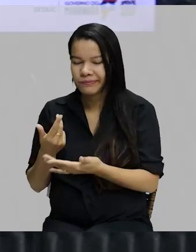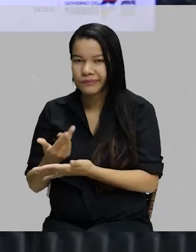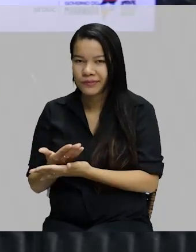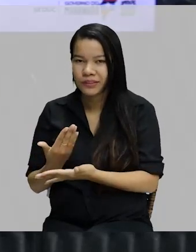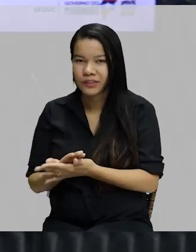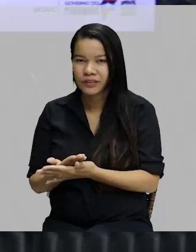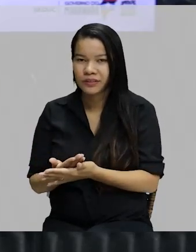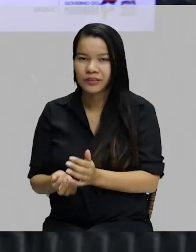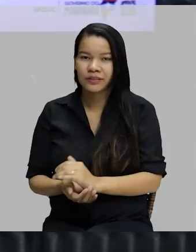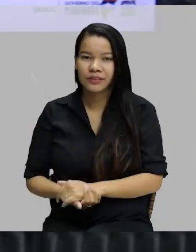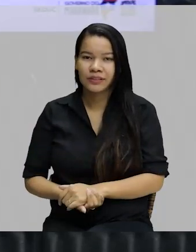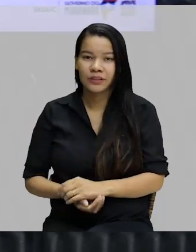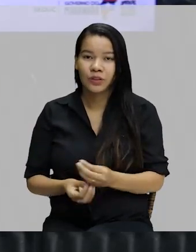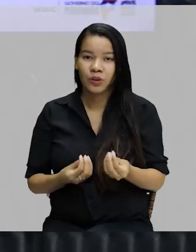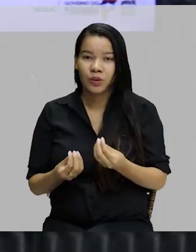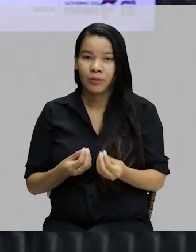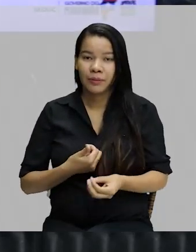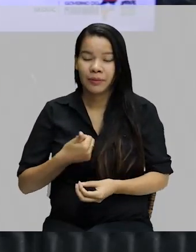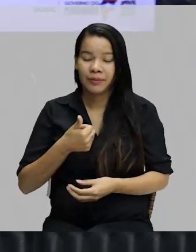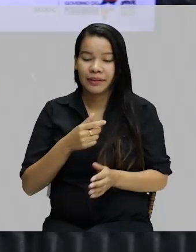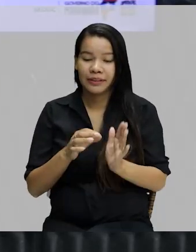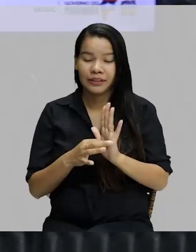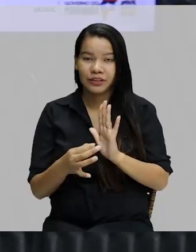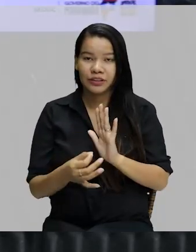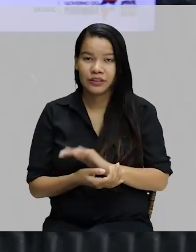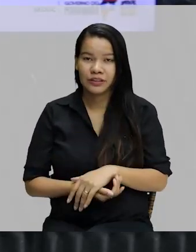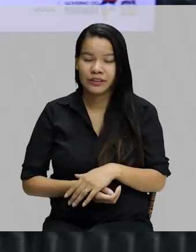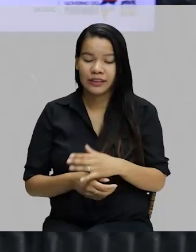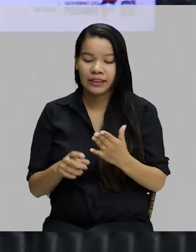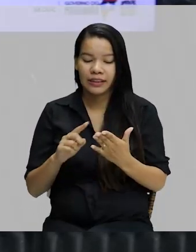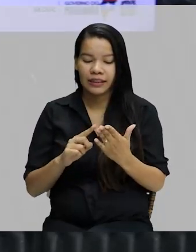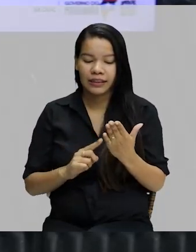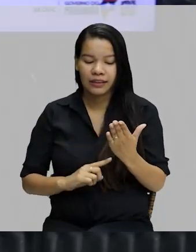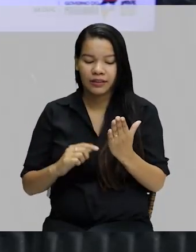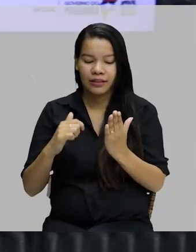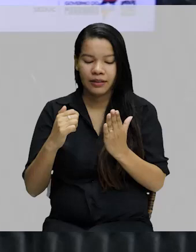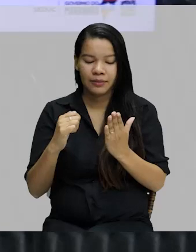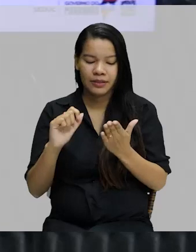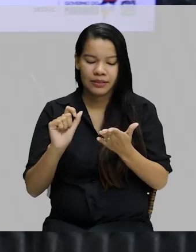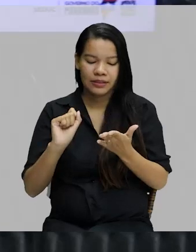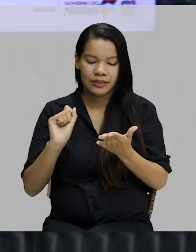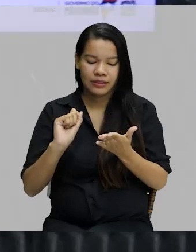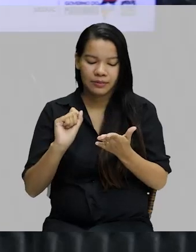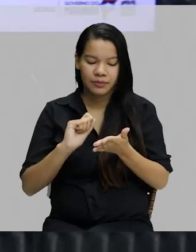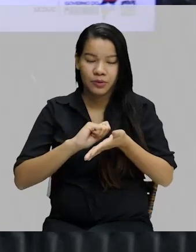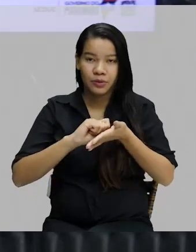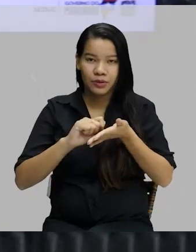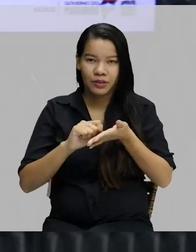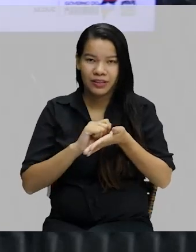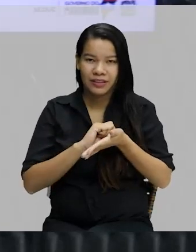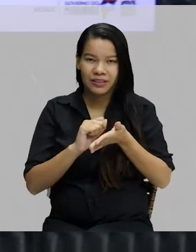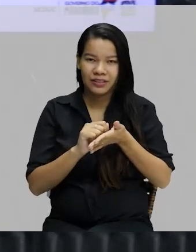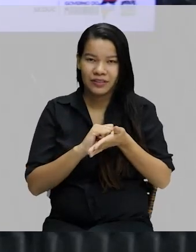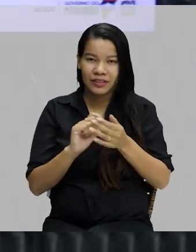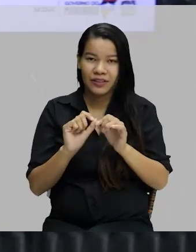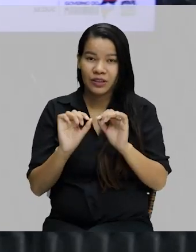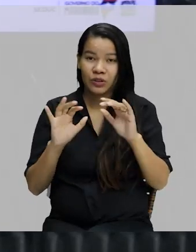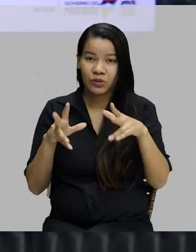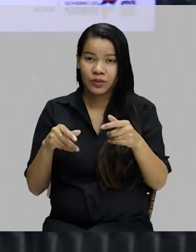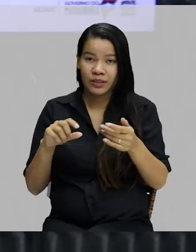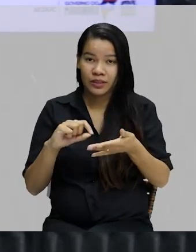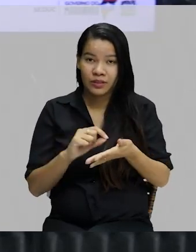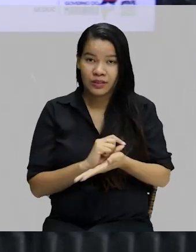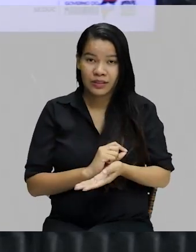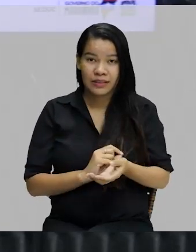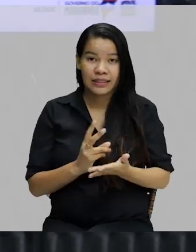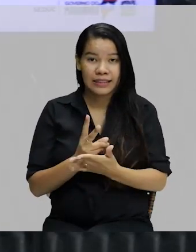estudos. Turma, como primeira dica, caderno, lápis, caneta, borracha para você fazer as devidas anotações.